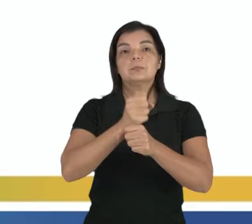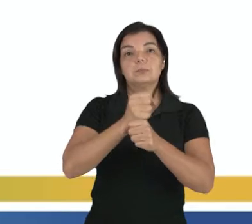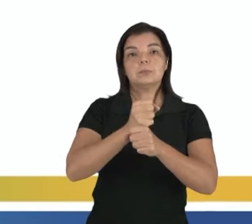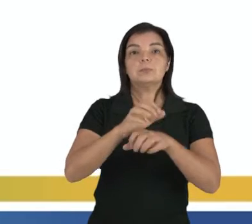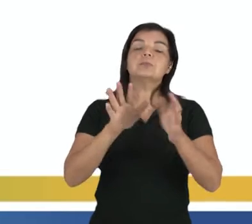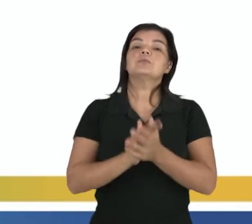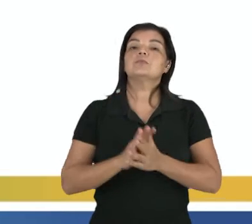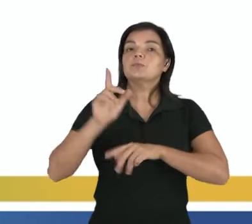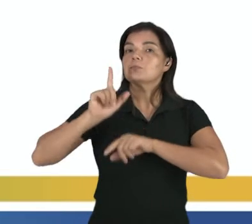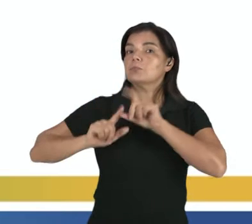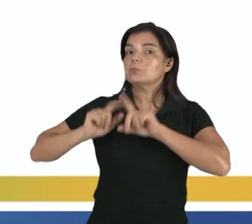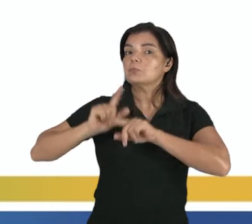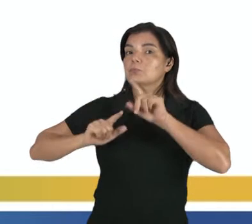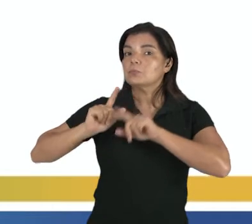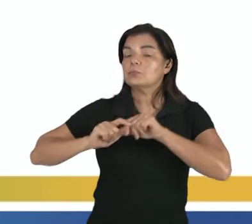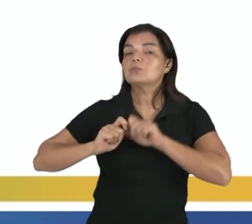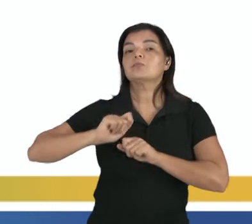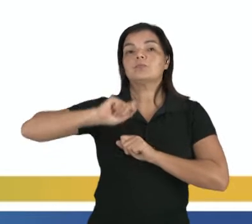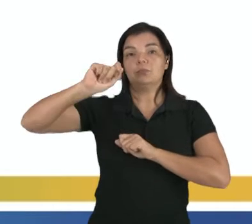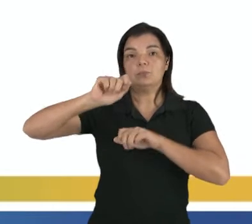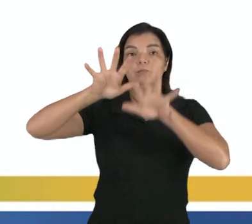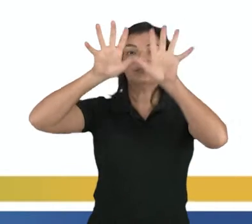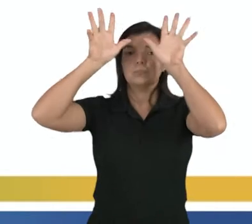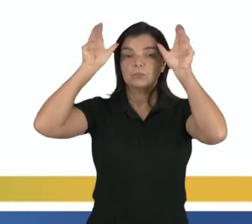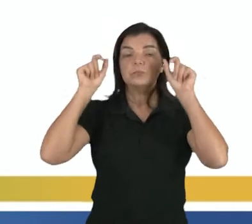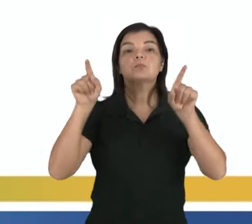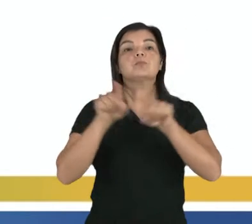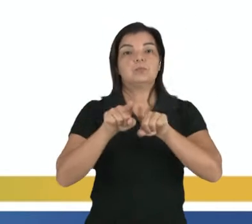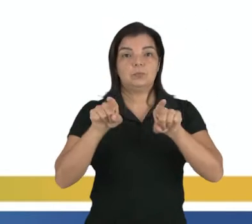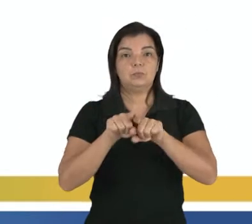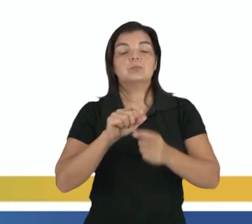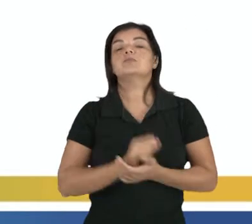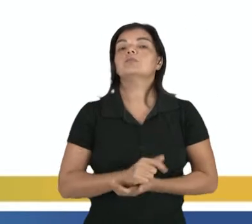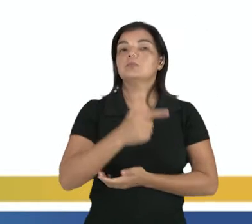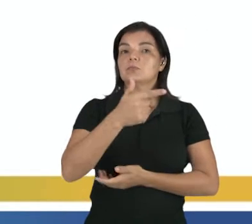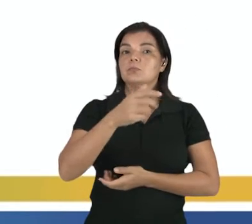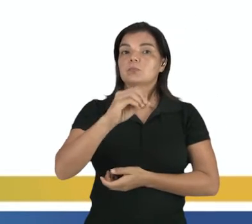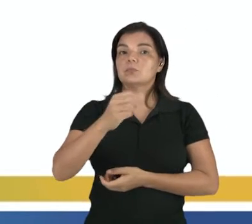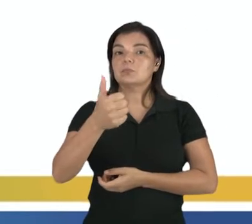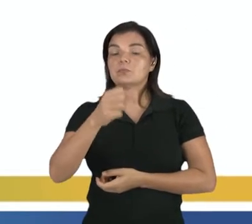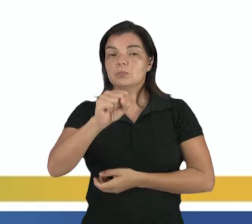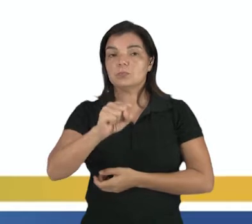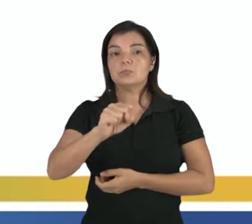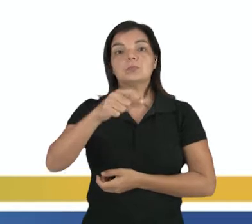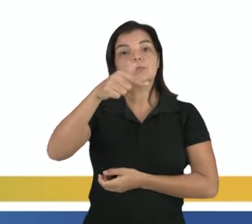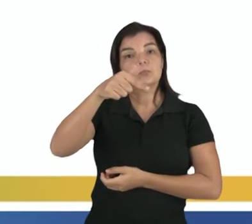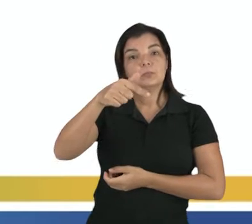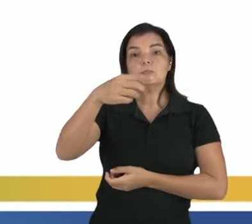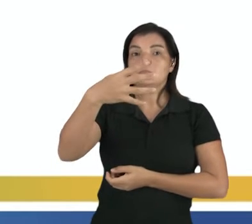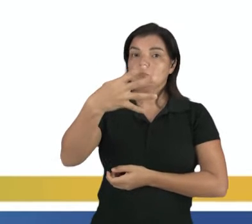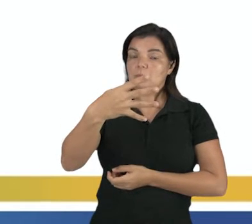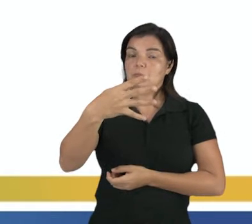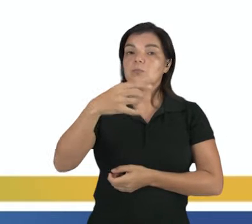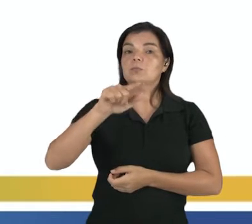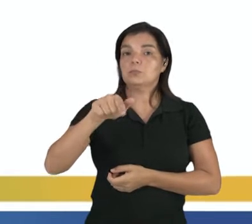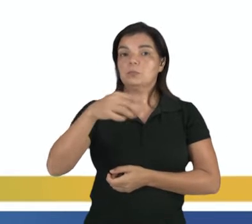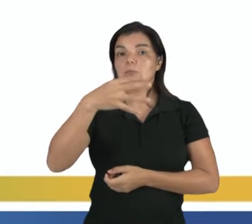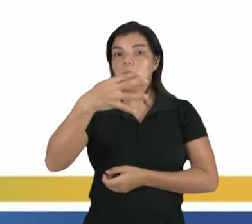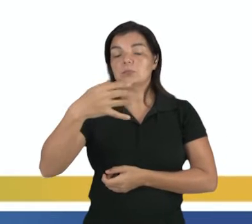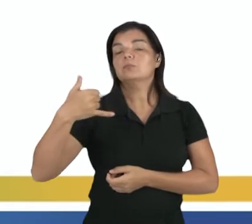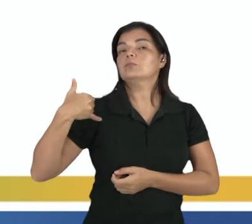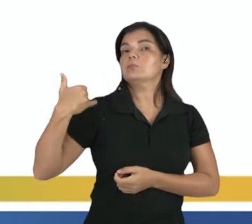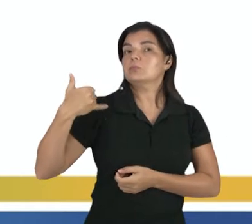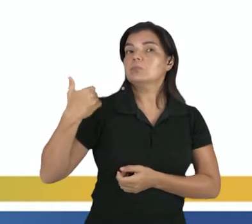no Acre, pessoal, a nossa expectativa de vida até o ano de 2018 era de 74,4 anos, tá?